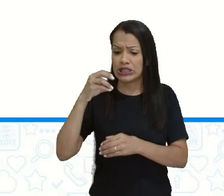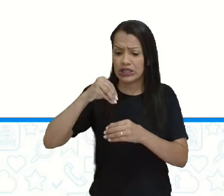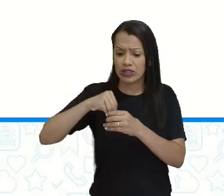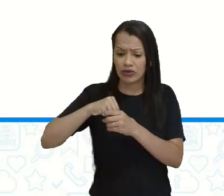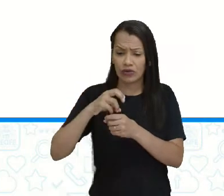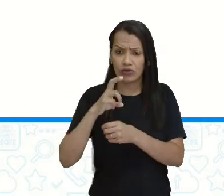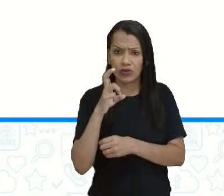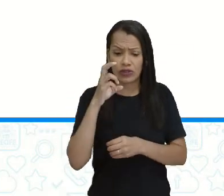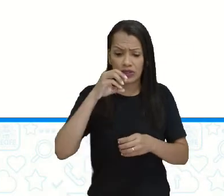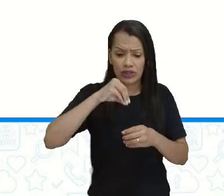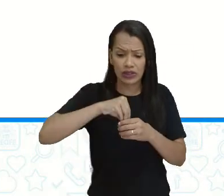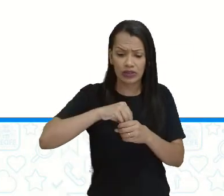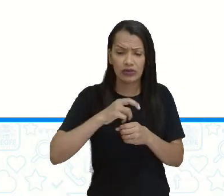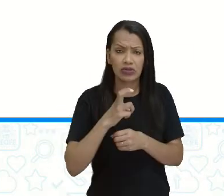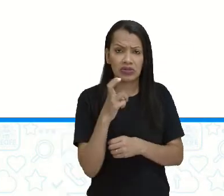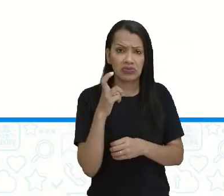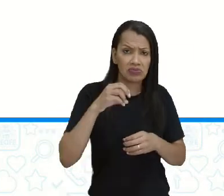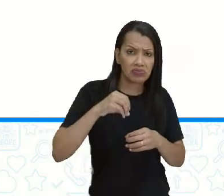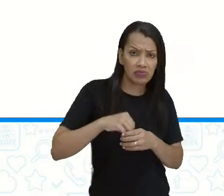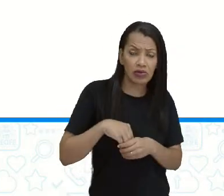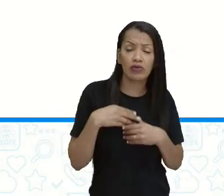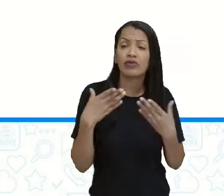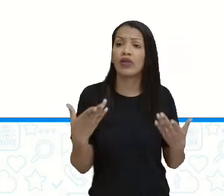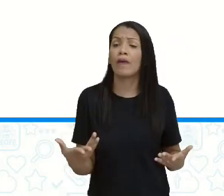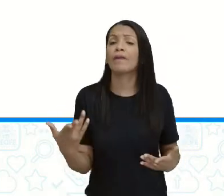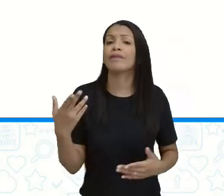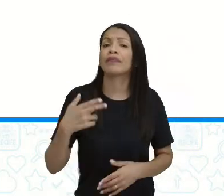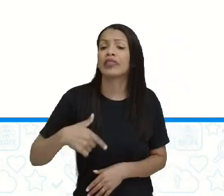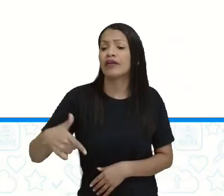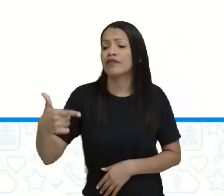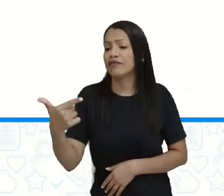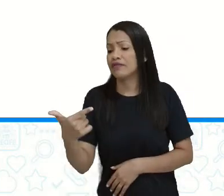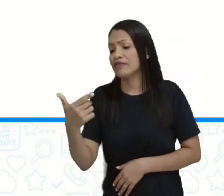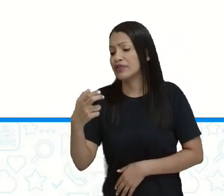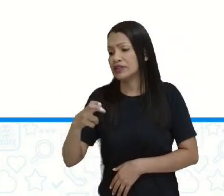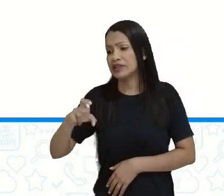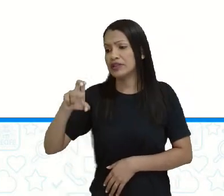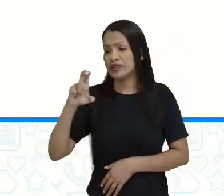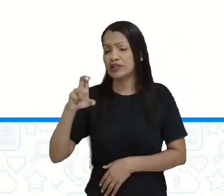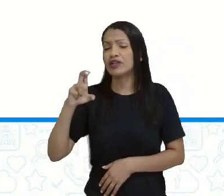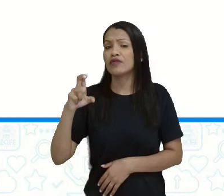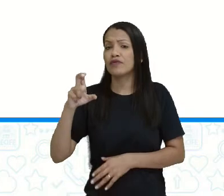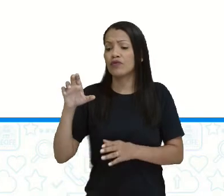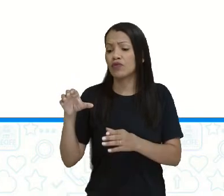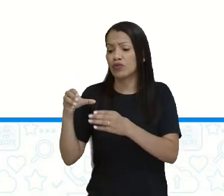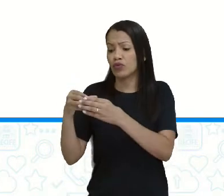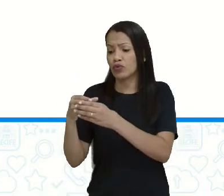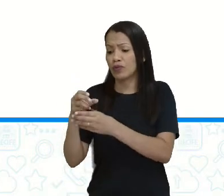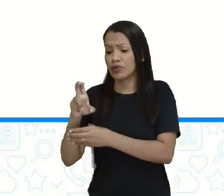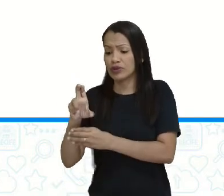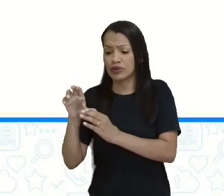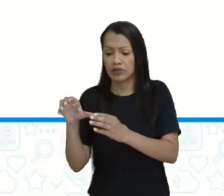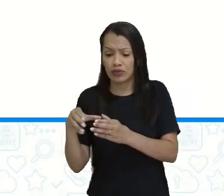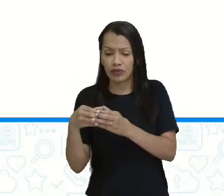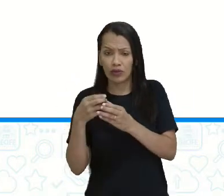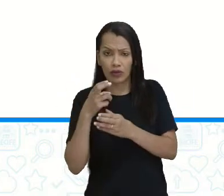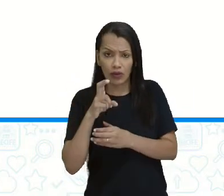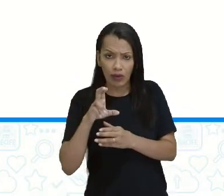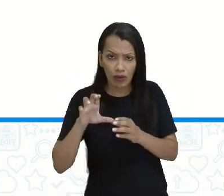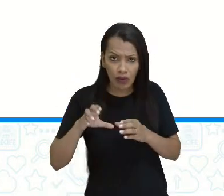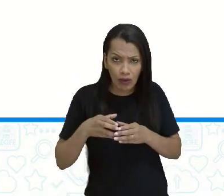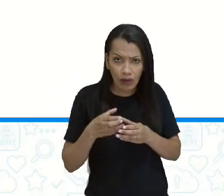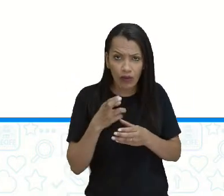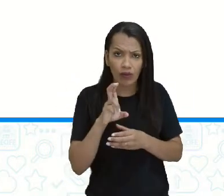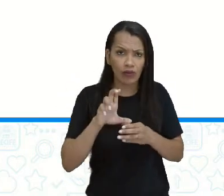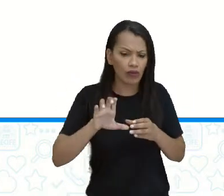bolas, eu teria que pegar, então, esse 25 e sair montando aí grupinhos de 5. Então, quantas